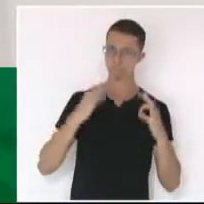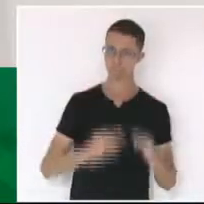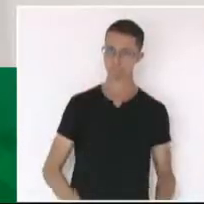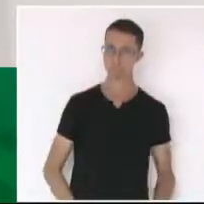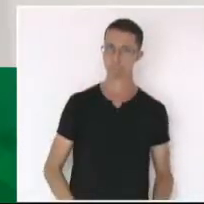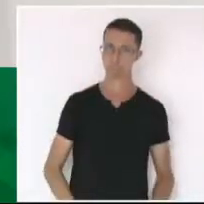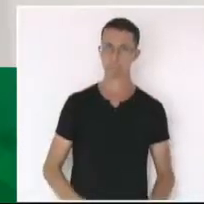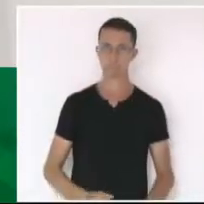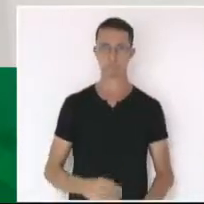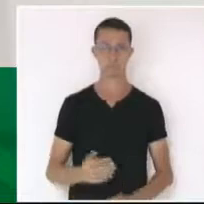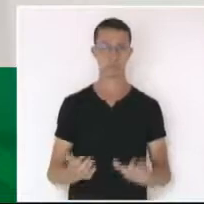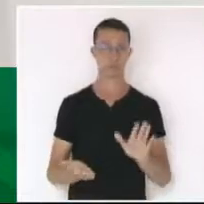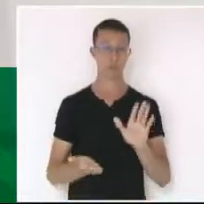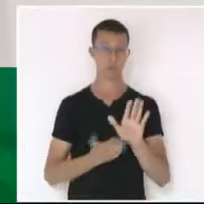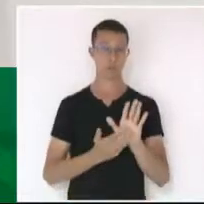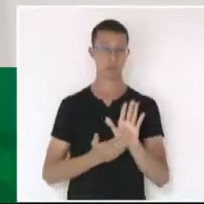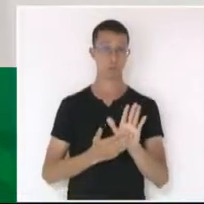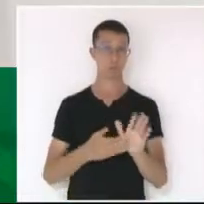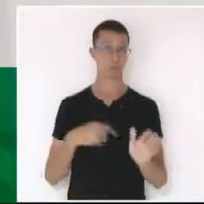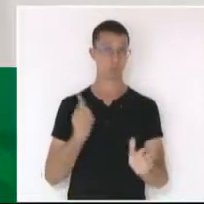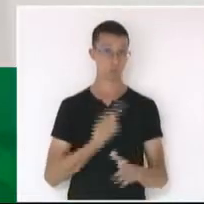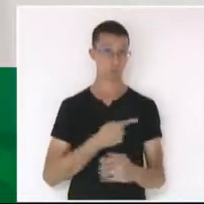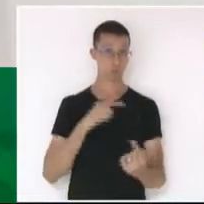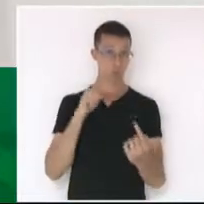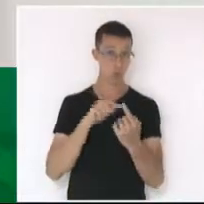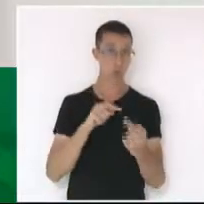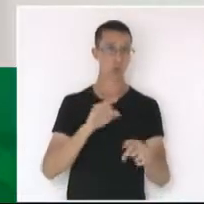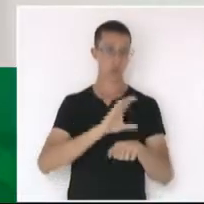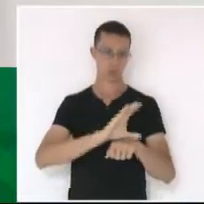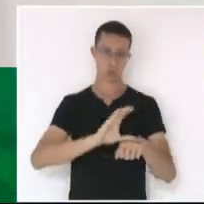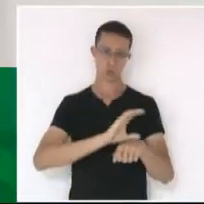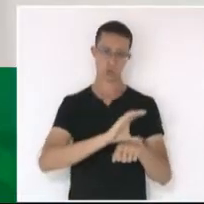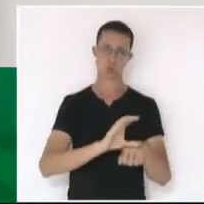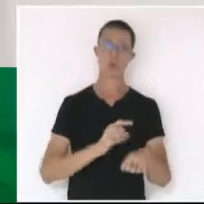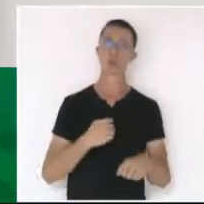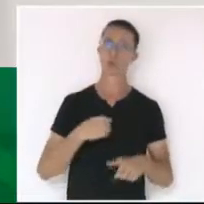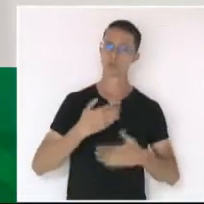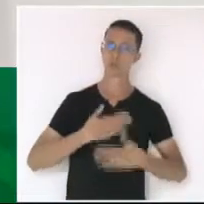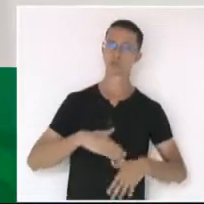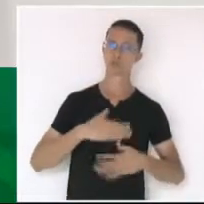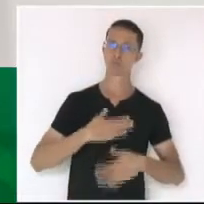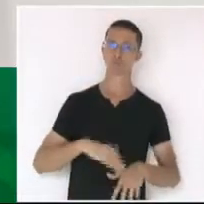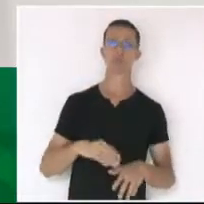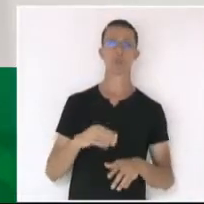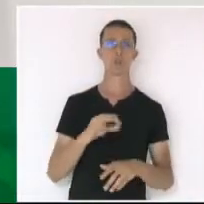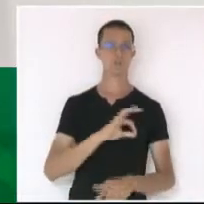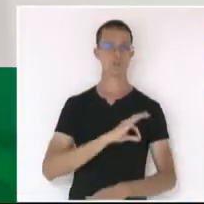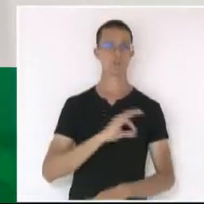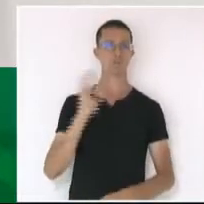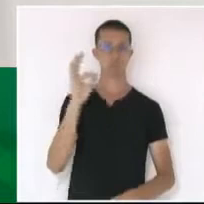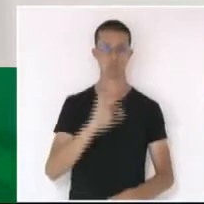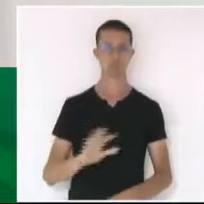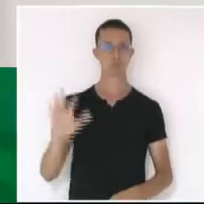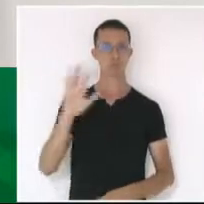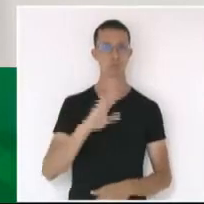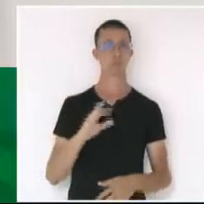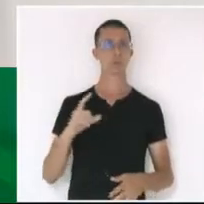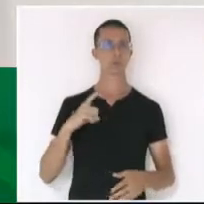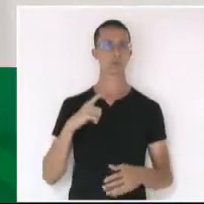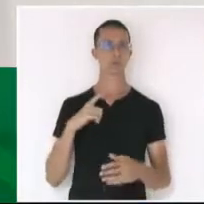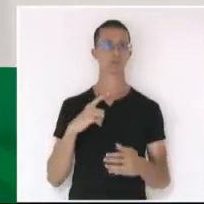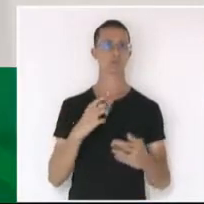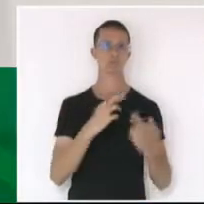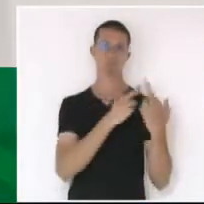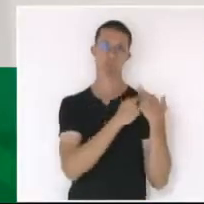que constitucional e eu fico muito seguro muito tranquilo pela competência que tem a polícia federal o e pela